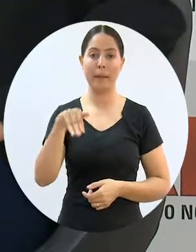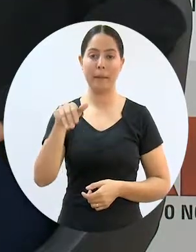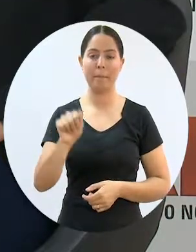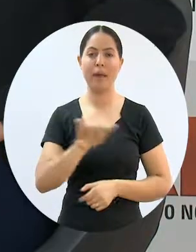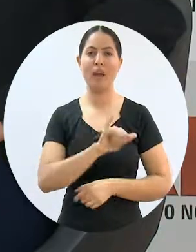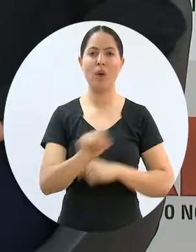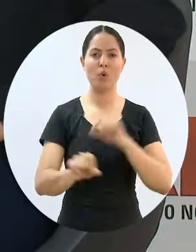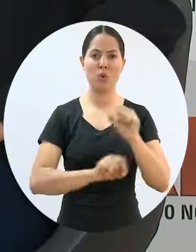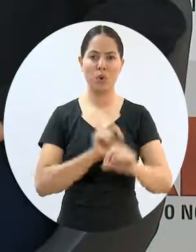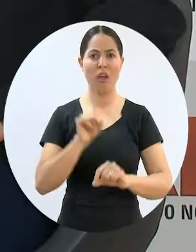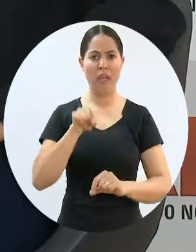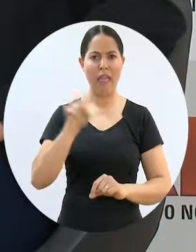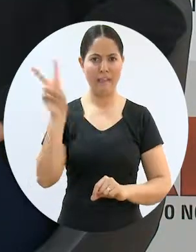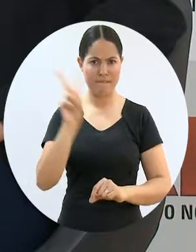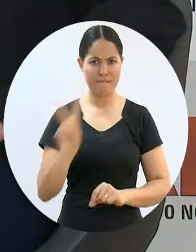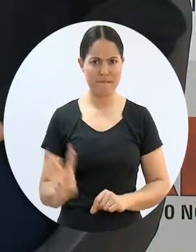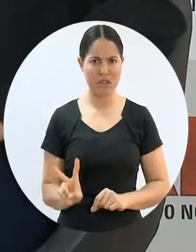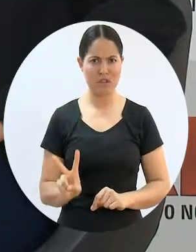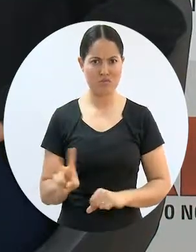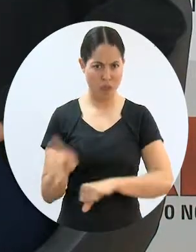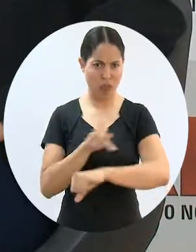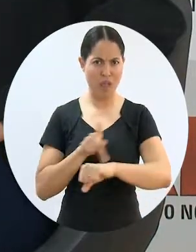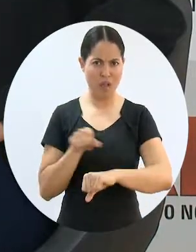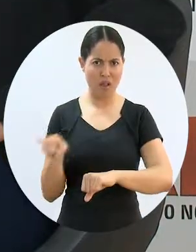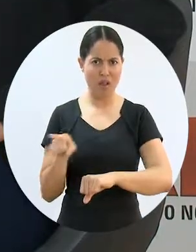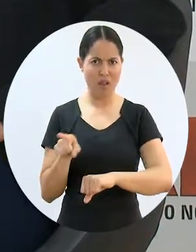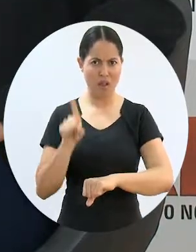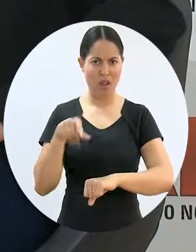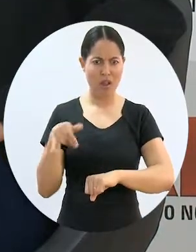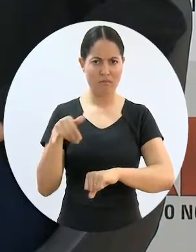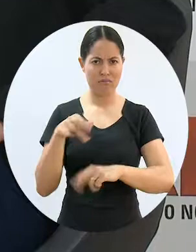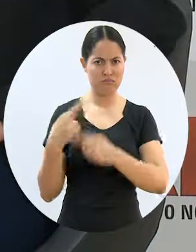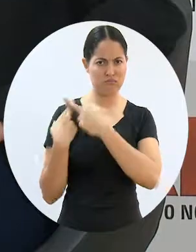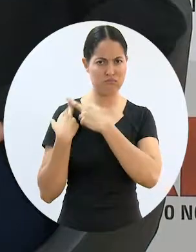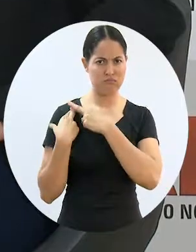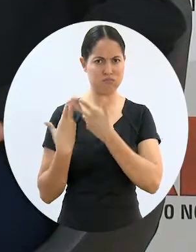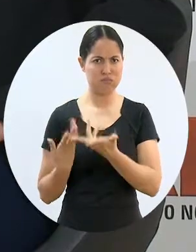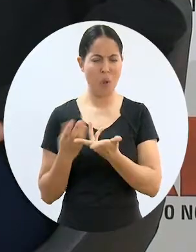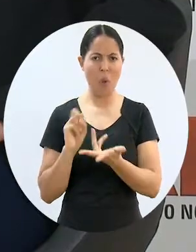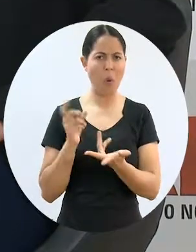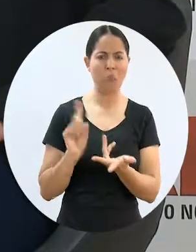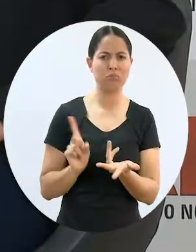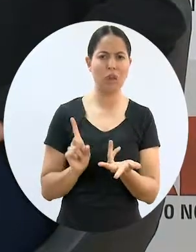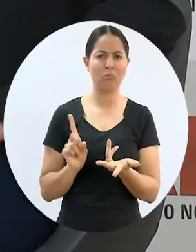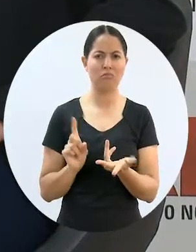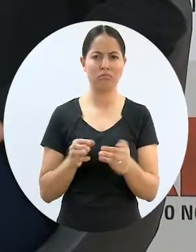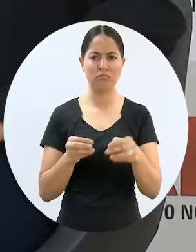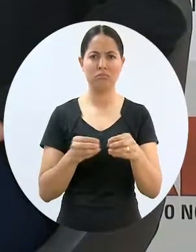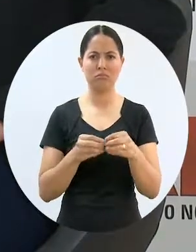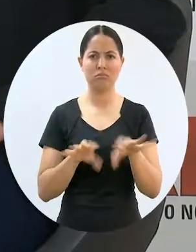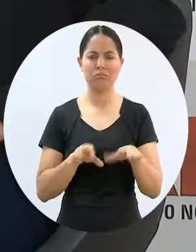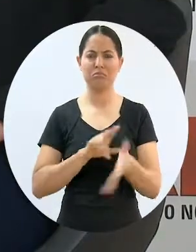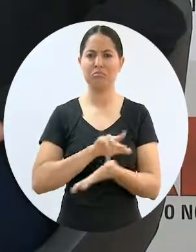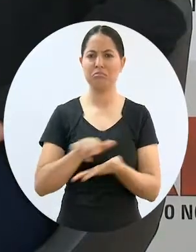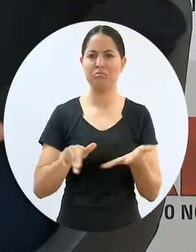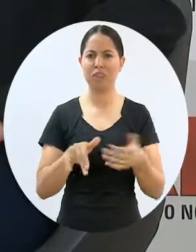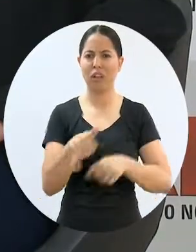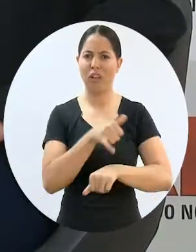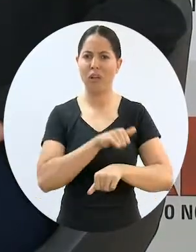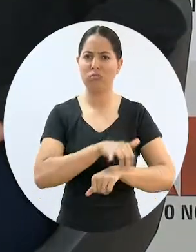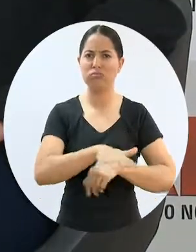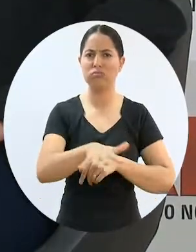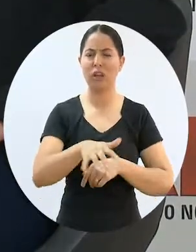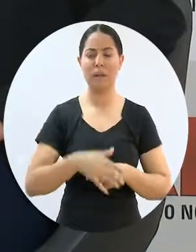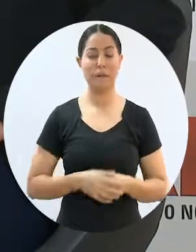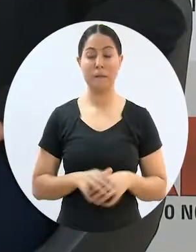anunciou que este óleo tem origem venezuelana, mas necessariamente a Venezuela é a responsável ou não por este